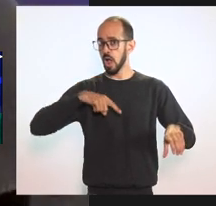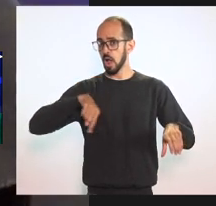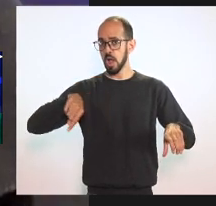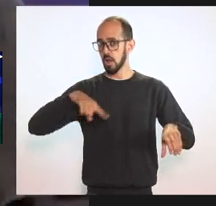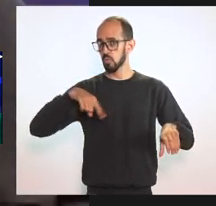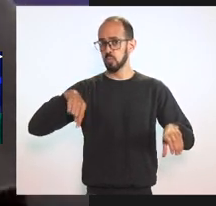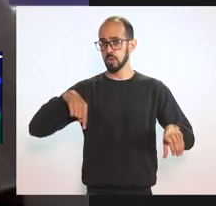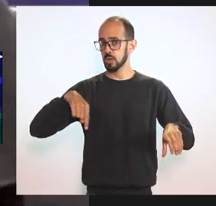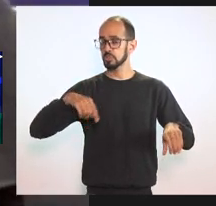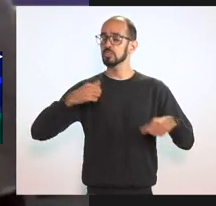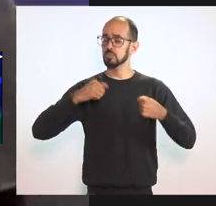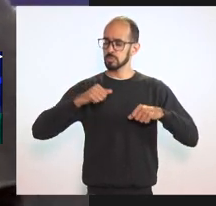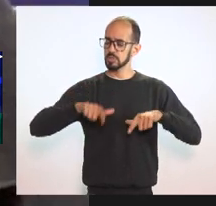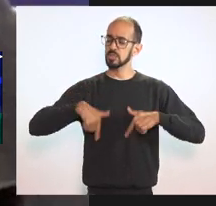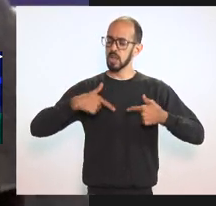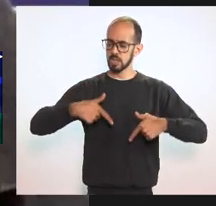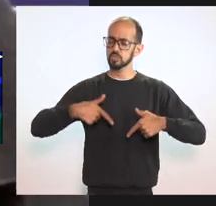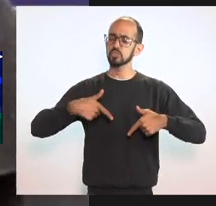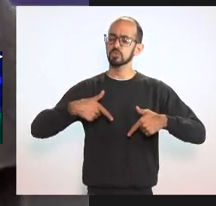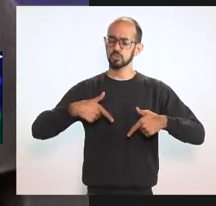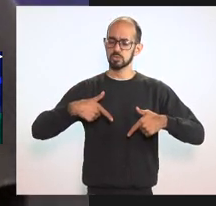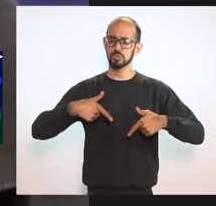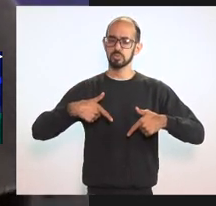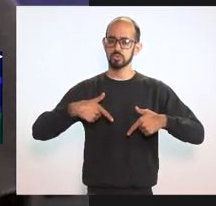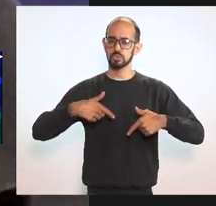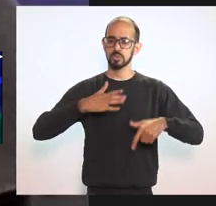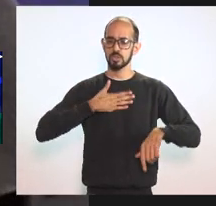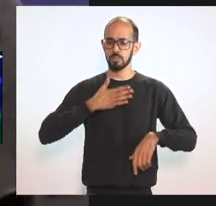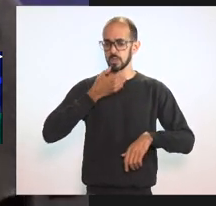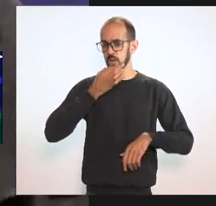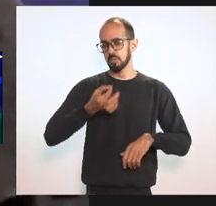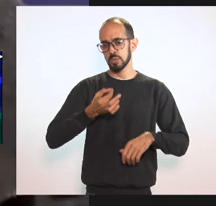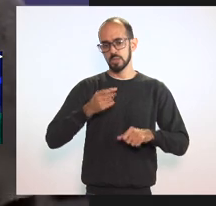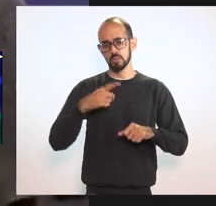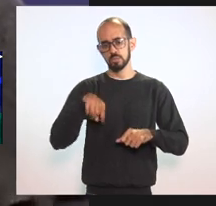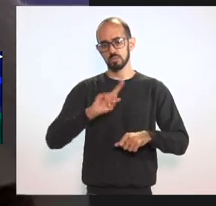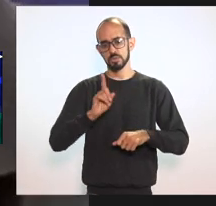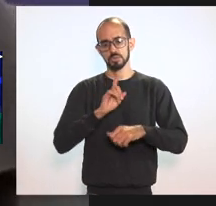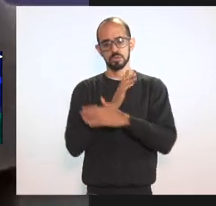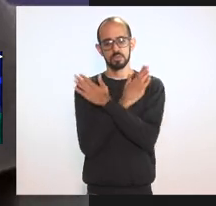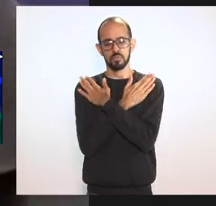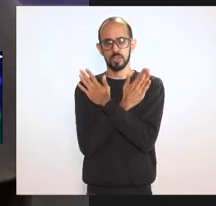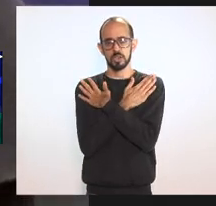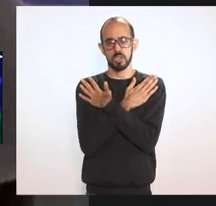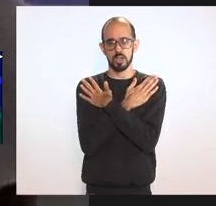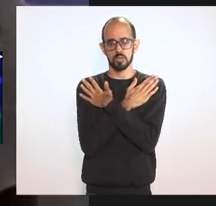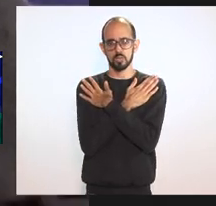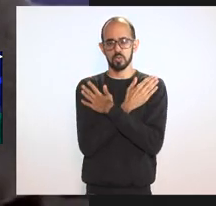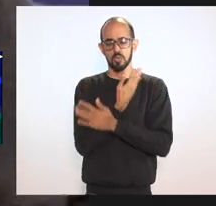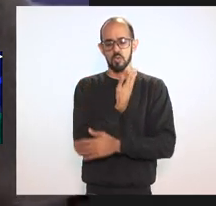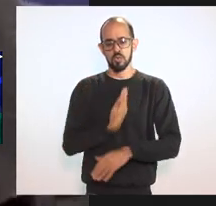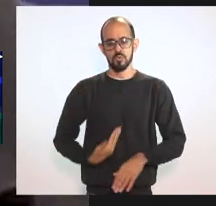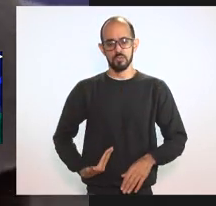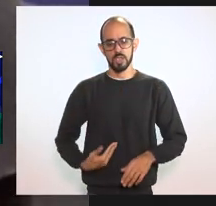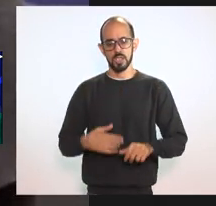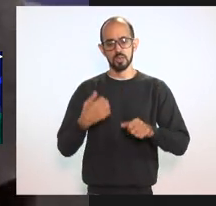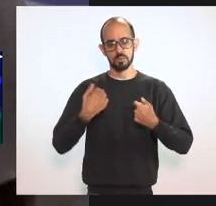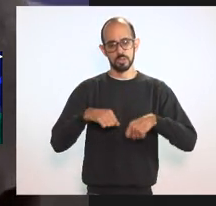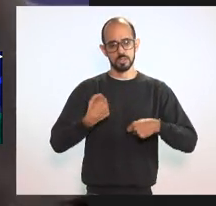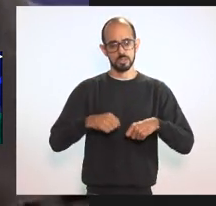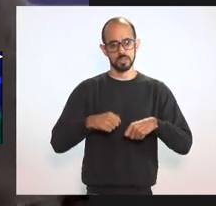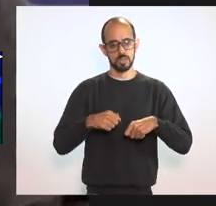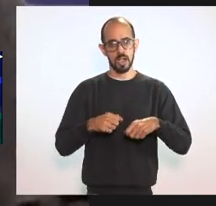precisa tomar atitude e isso que eu preciso na minha opinião não tem que ter feriado nenhum o Governo deveria assim